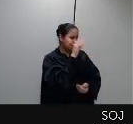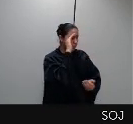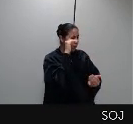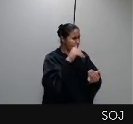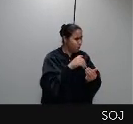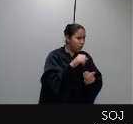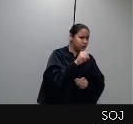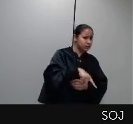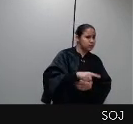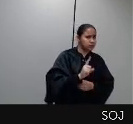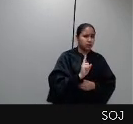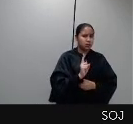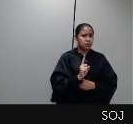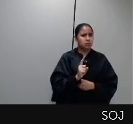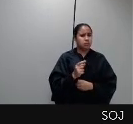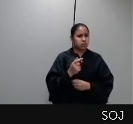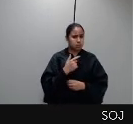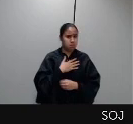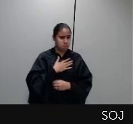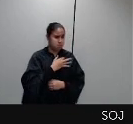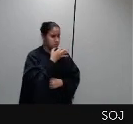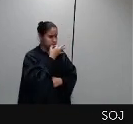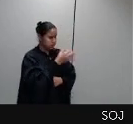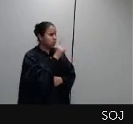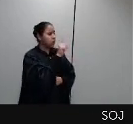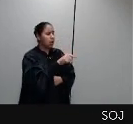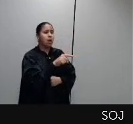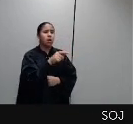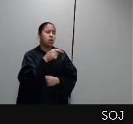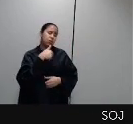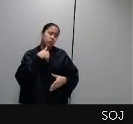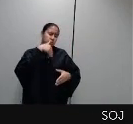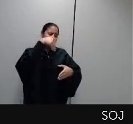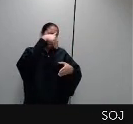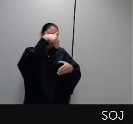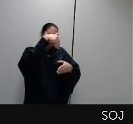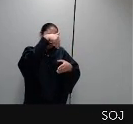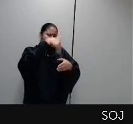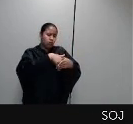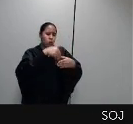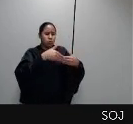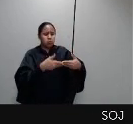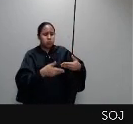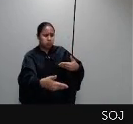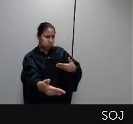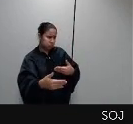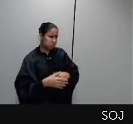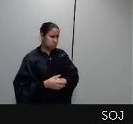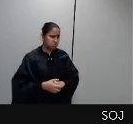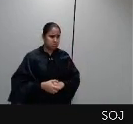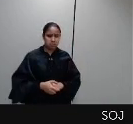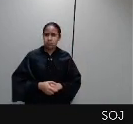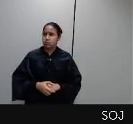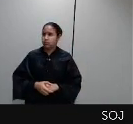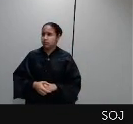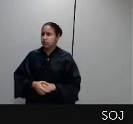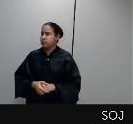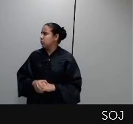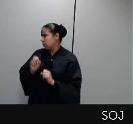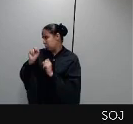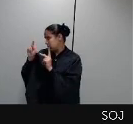Vista desse processo pois não é já seria então na sequência todos os demais aguardam é isso então